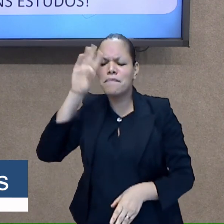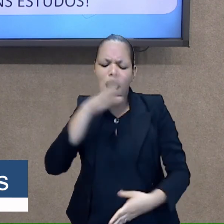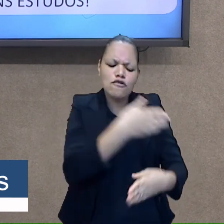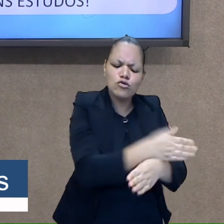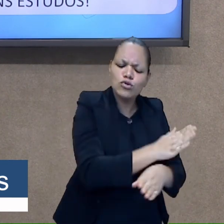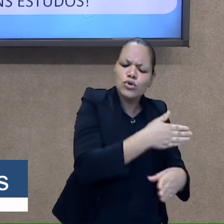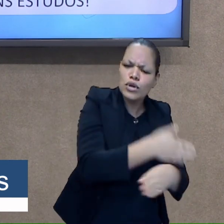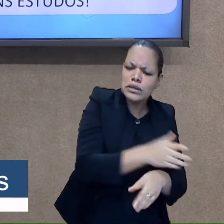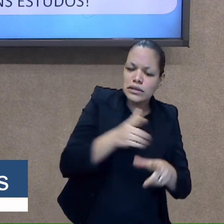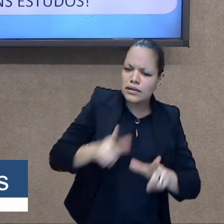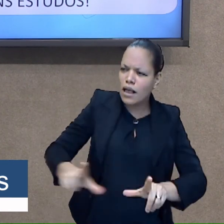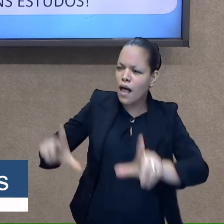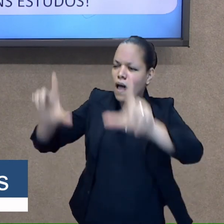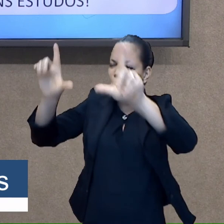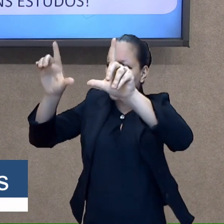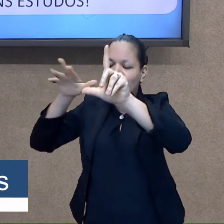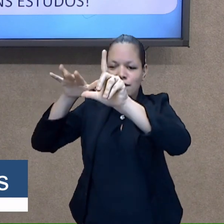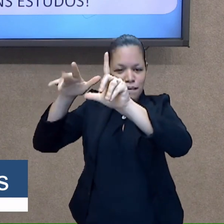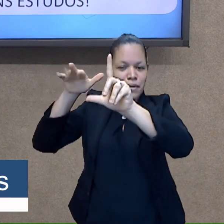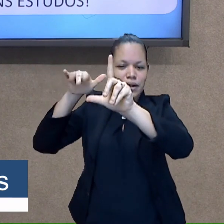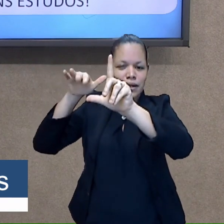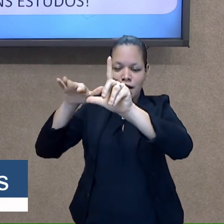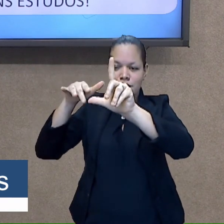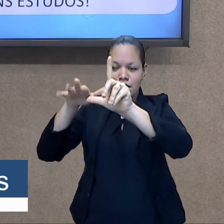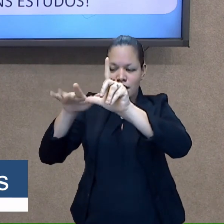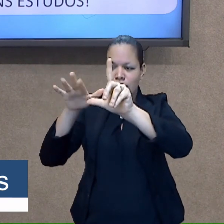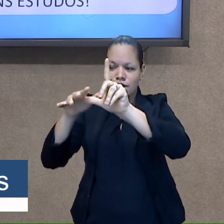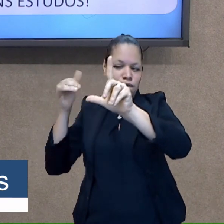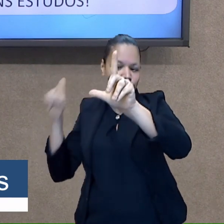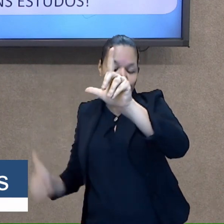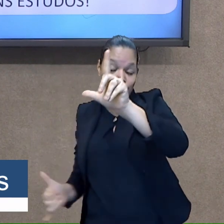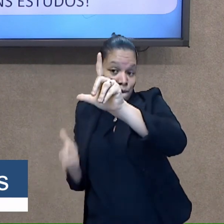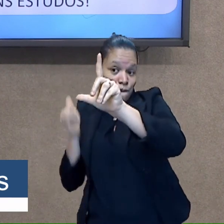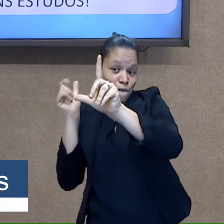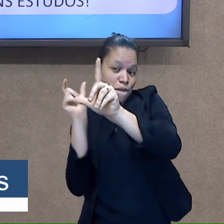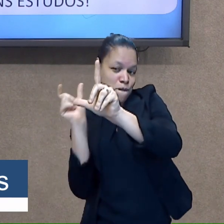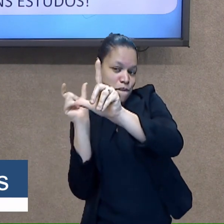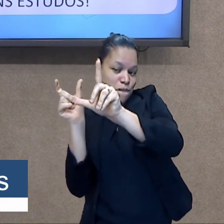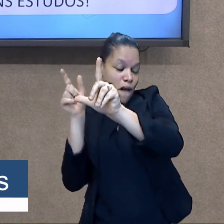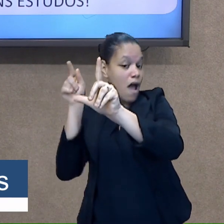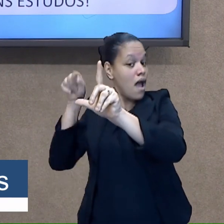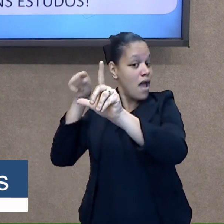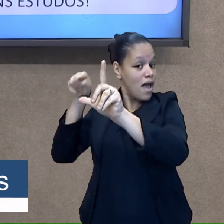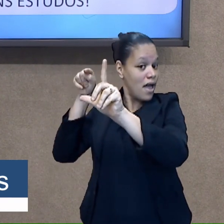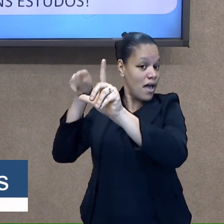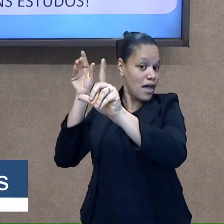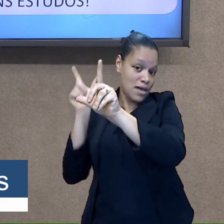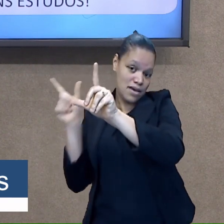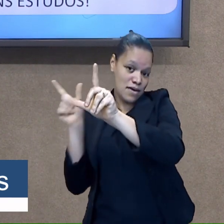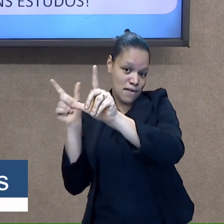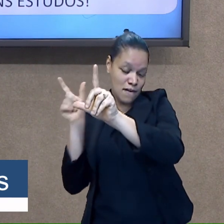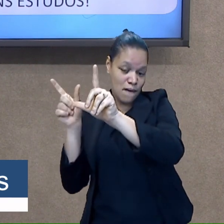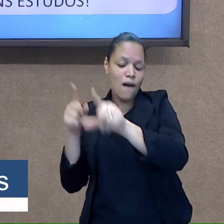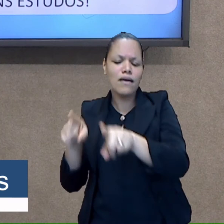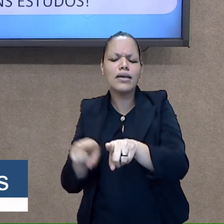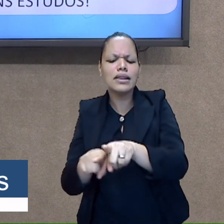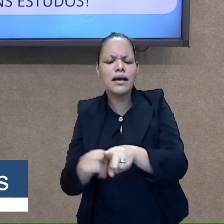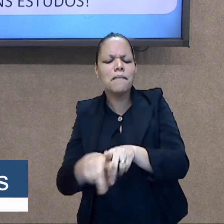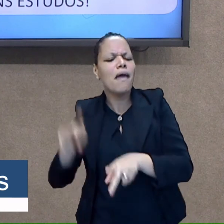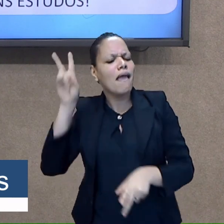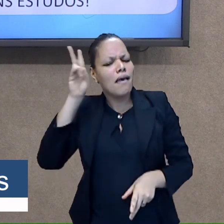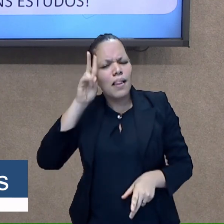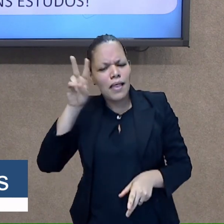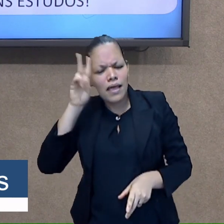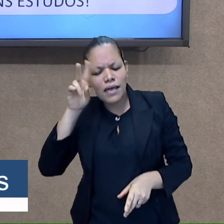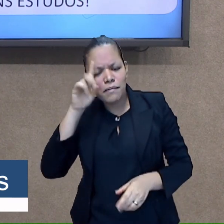nossa plataforma. Não se esqueça de apontar a câmera do celular na imagem que vai aparecer aqui no cantinho da tela. E também não se